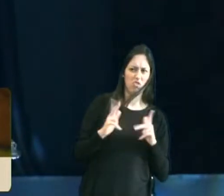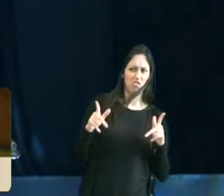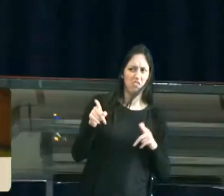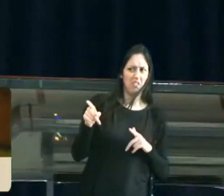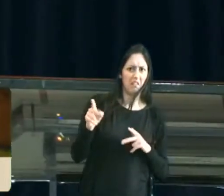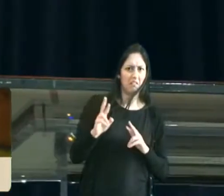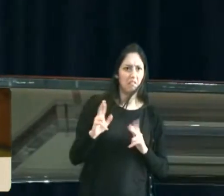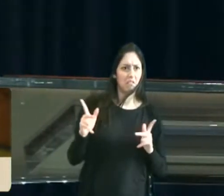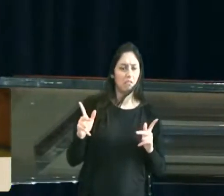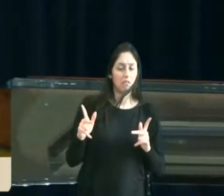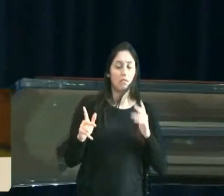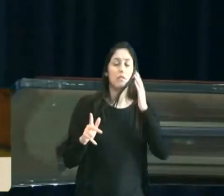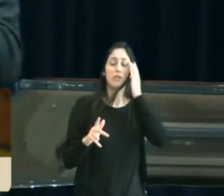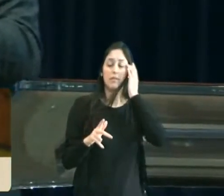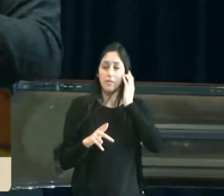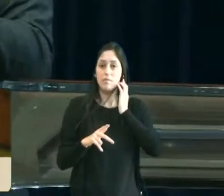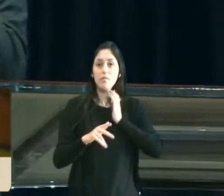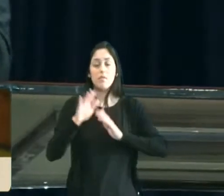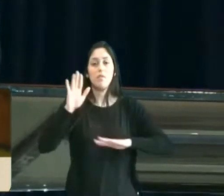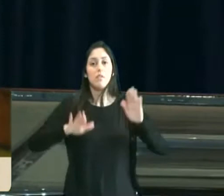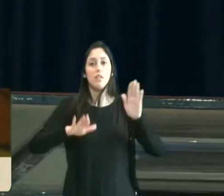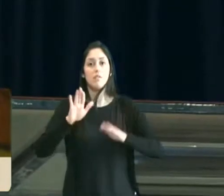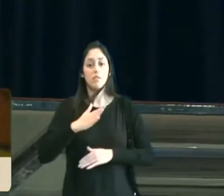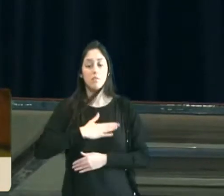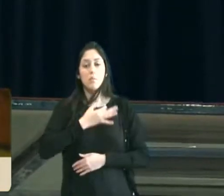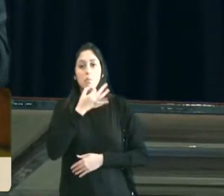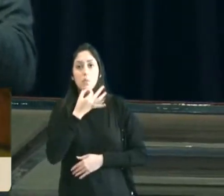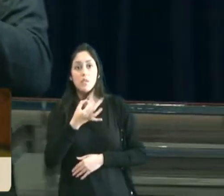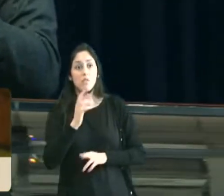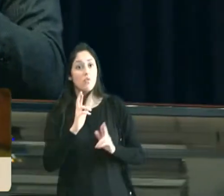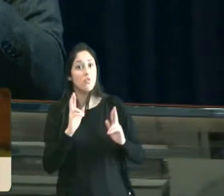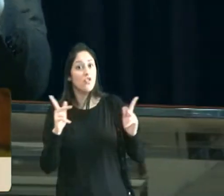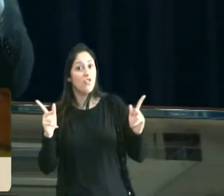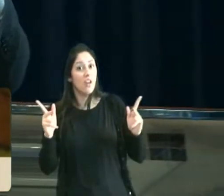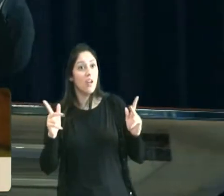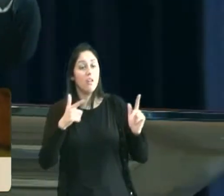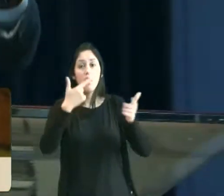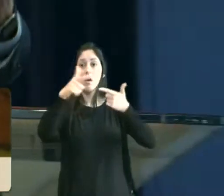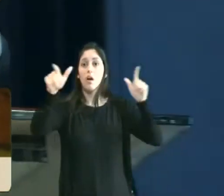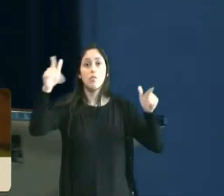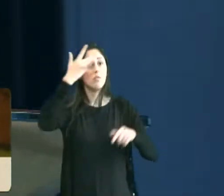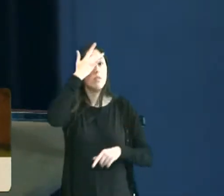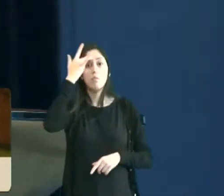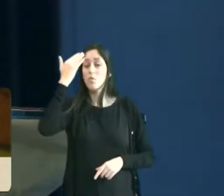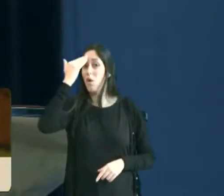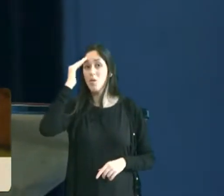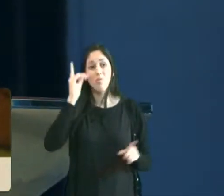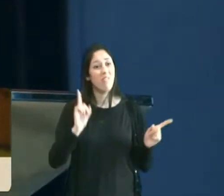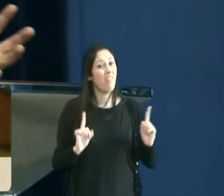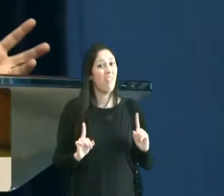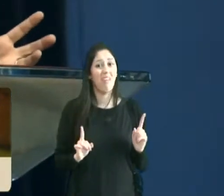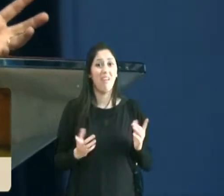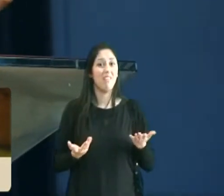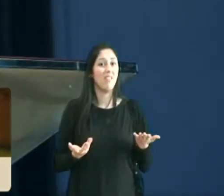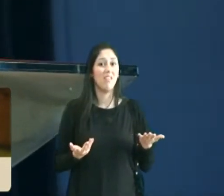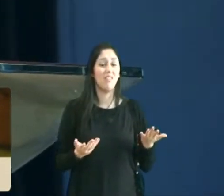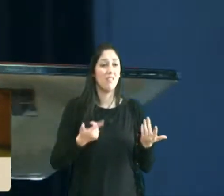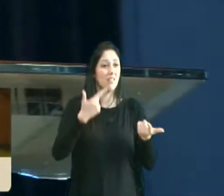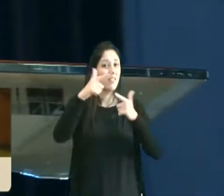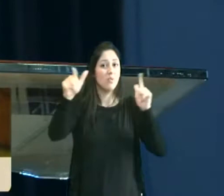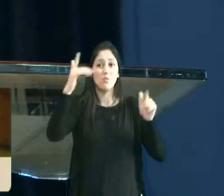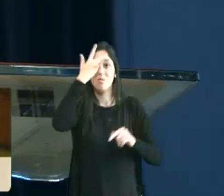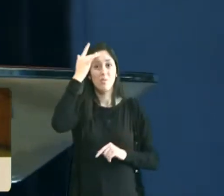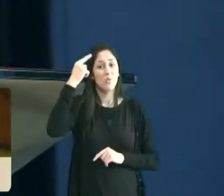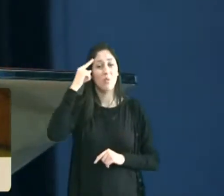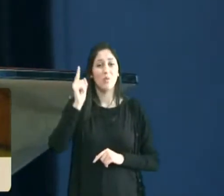recomeçar é enfrentar a ideia do outro, é não ser entendido pelo outro, é não ser compreendido por aquele que quer nos